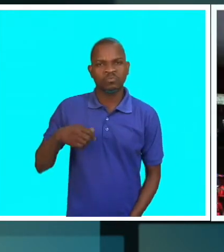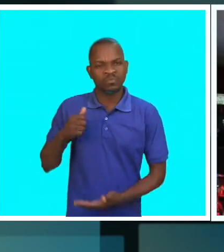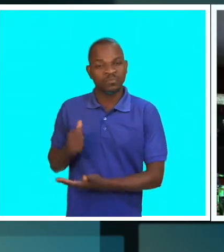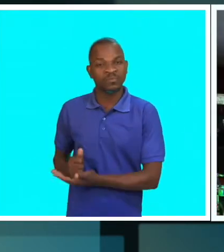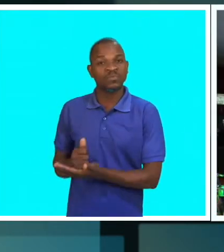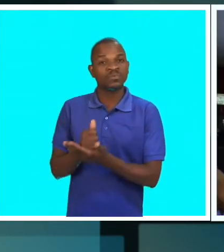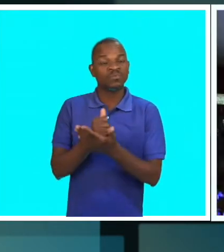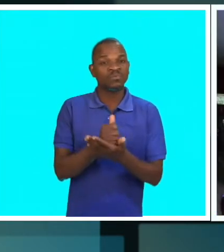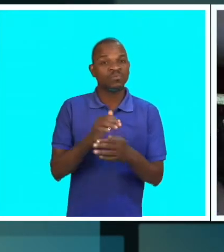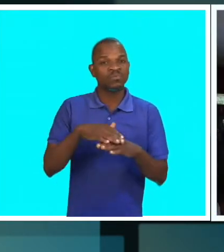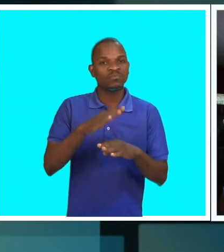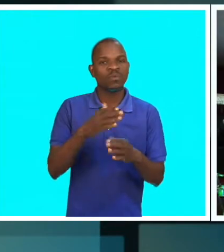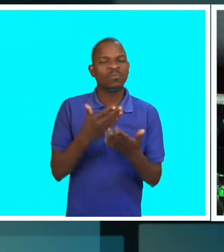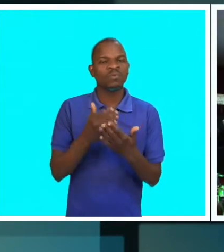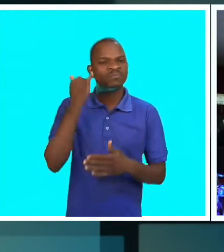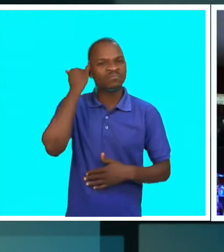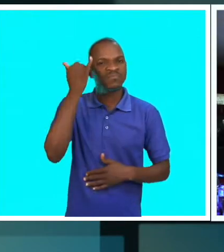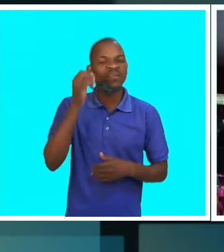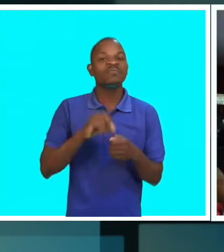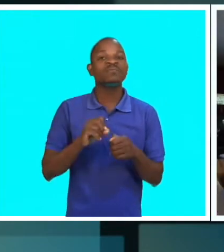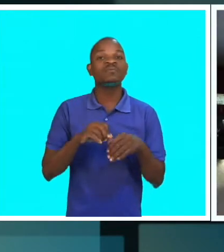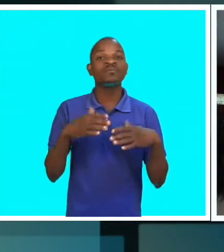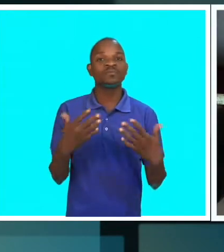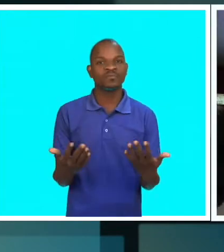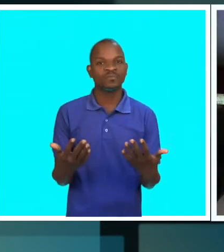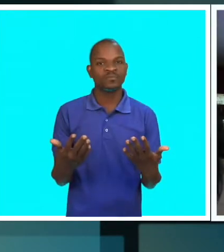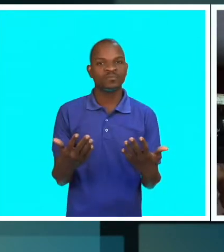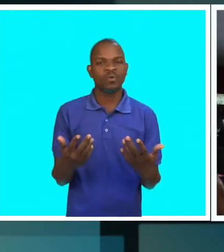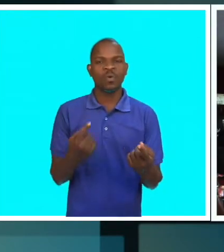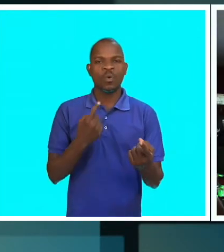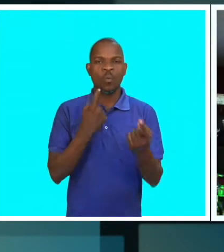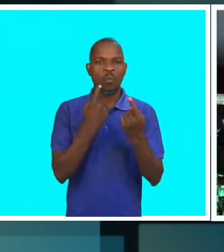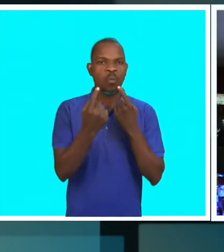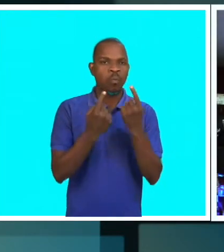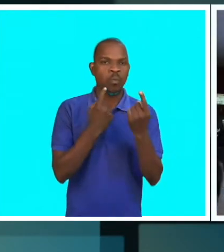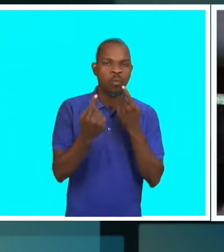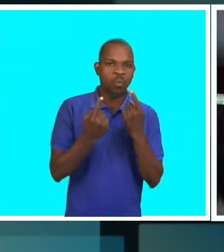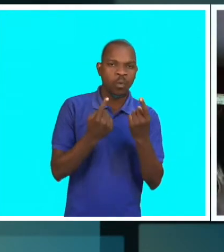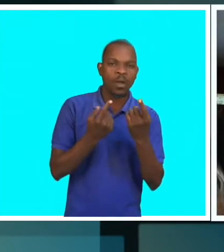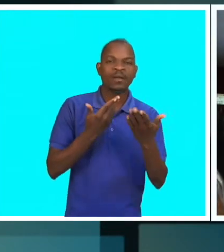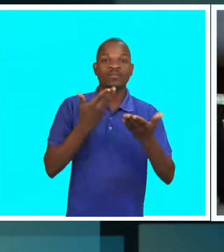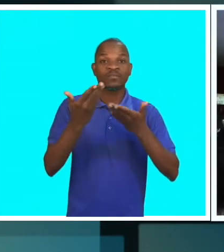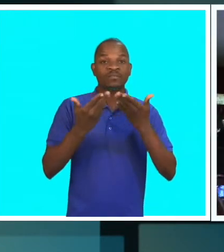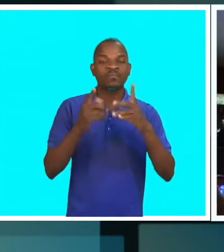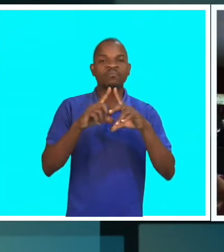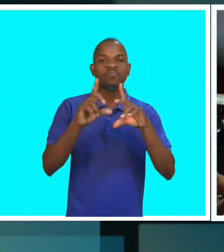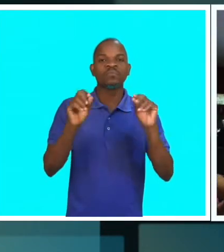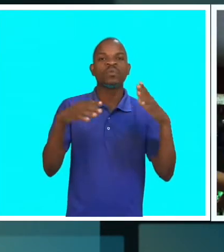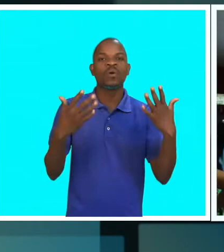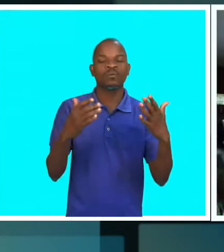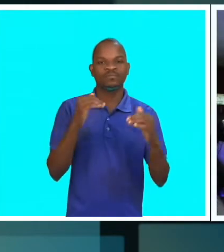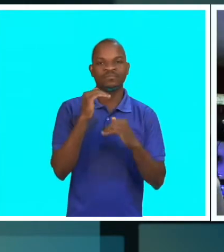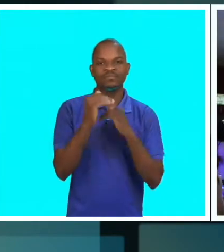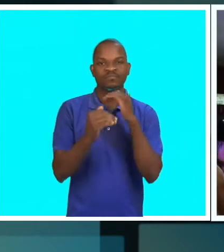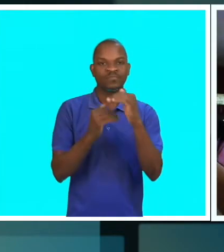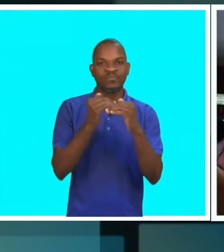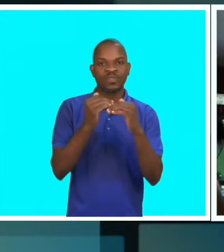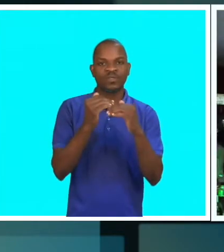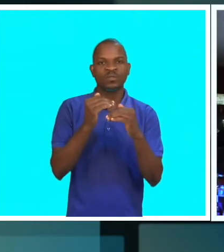ajudar muito. A ideia é mesmo essa. Discutir, entrebater assuntos para